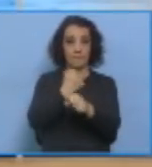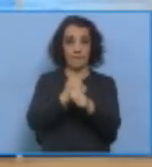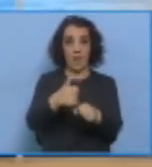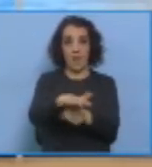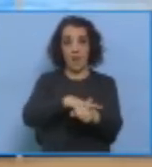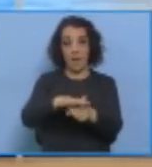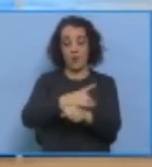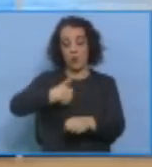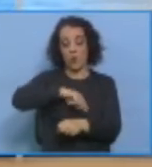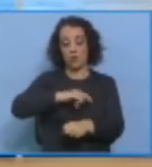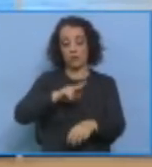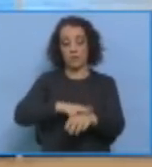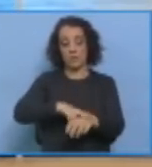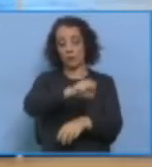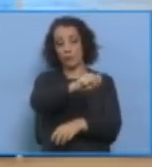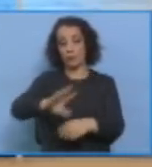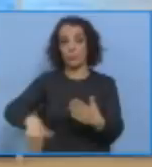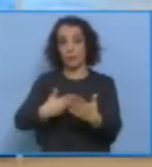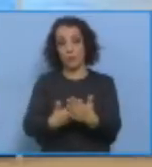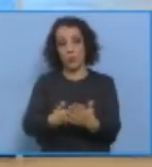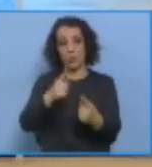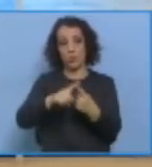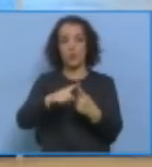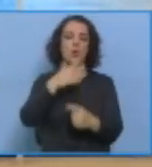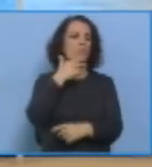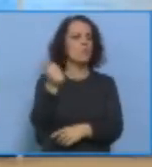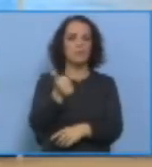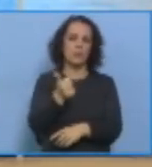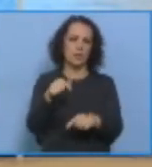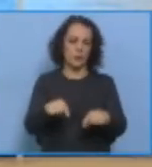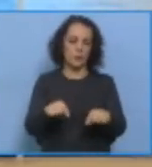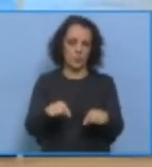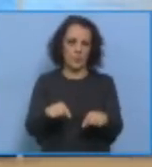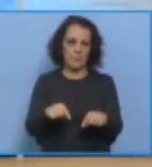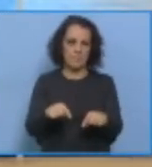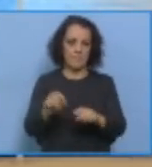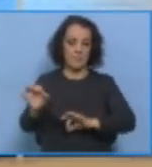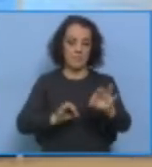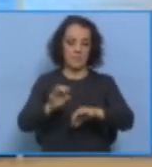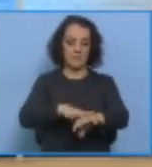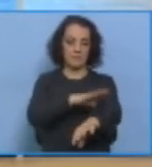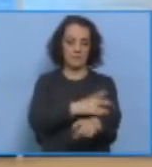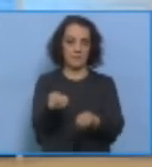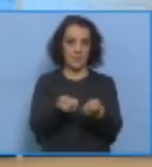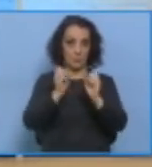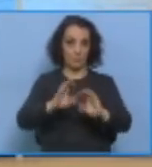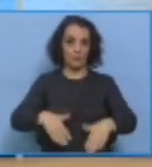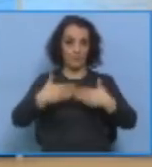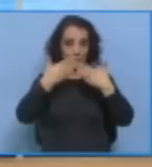nos propusemos como direção levar a cabo. Uma das coisas mais bonitas nesta preparação de mandato e de início de